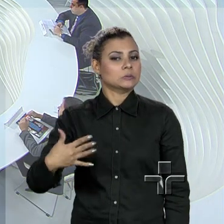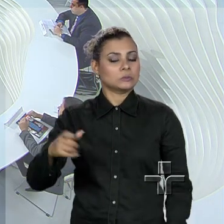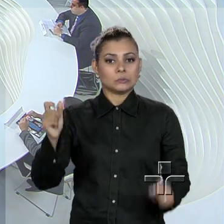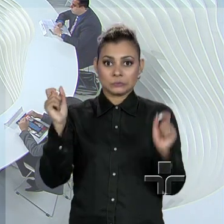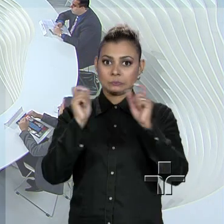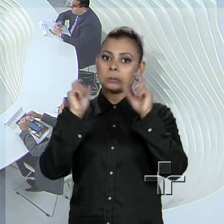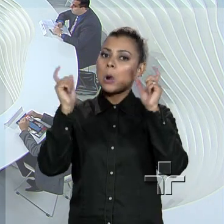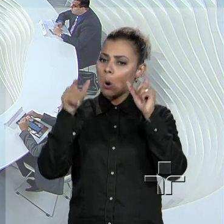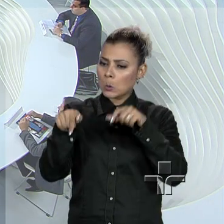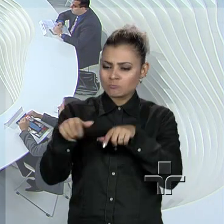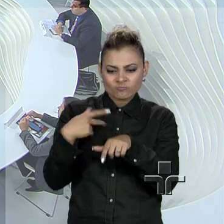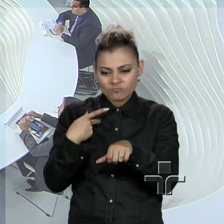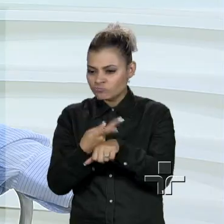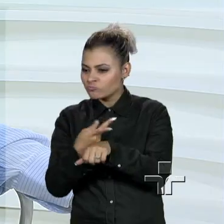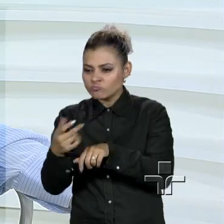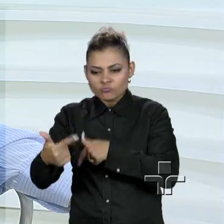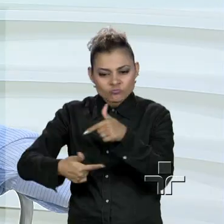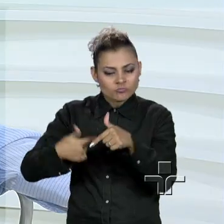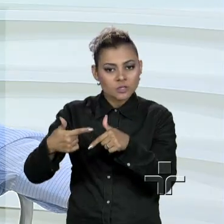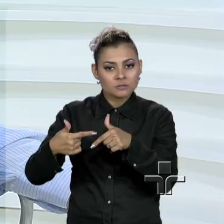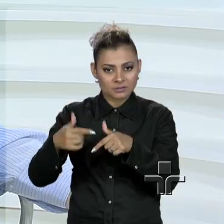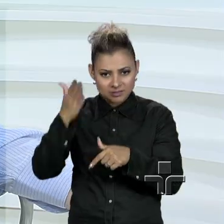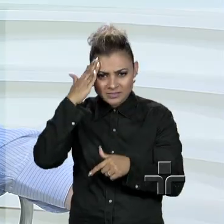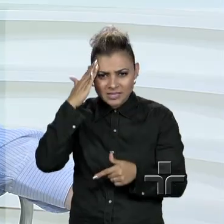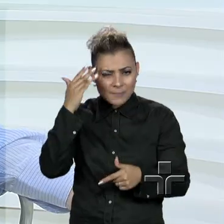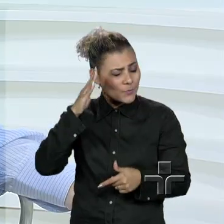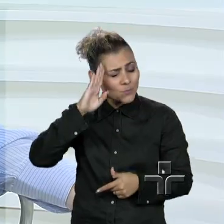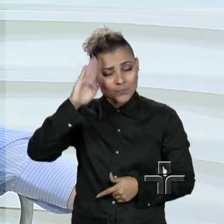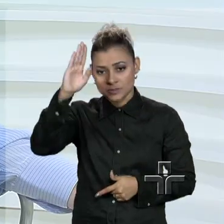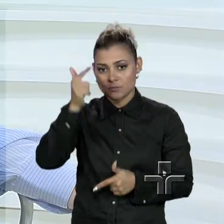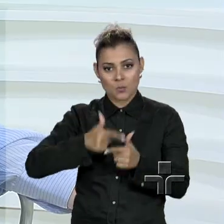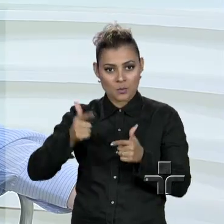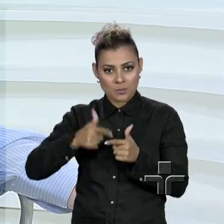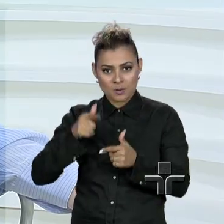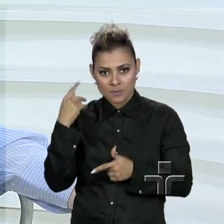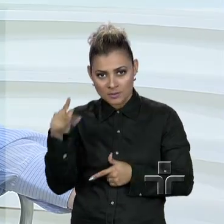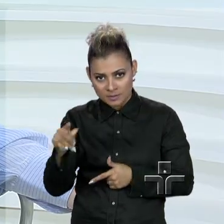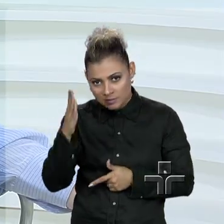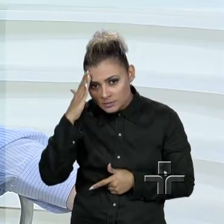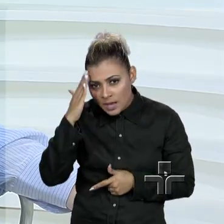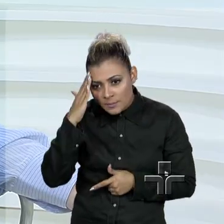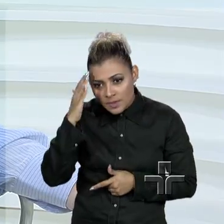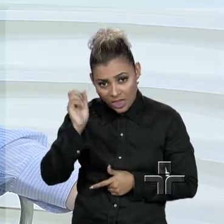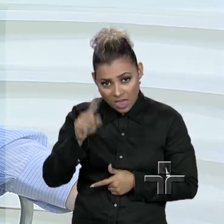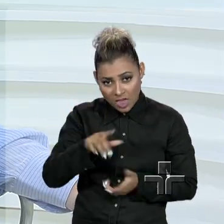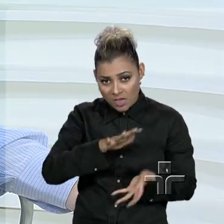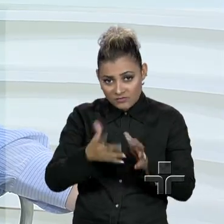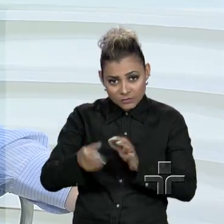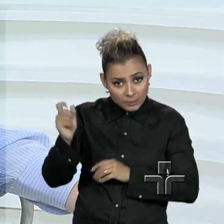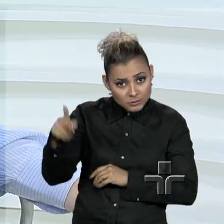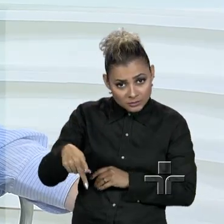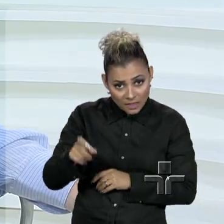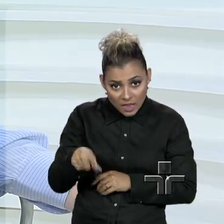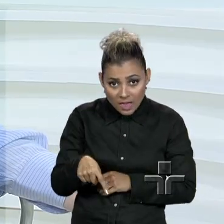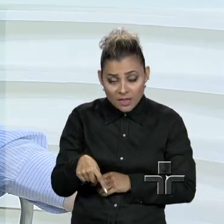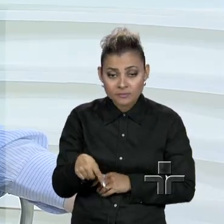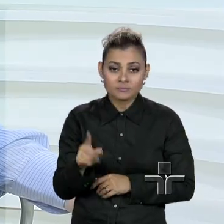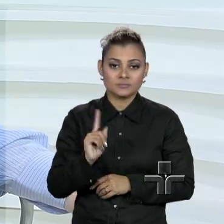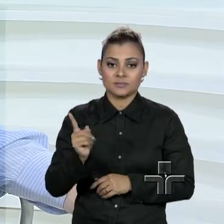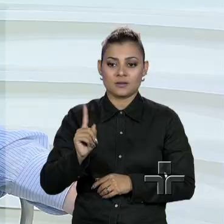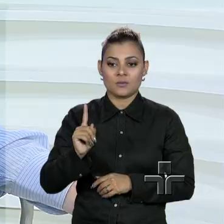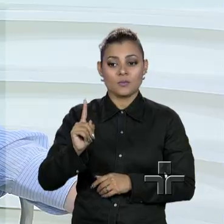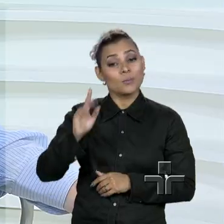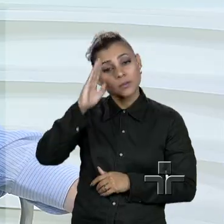atento, sabe que o maior problema dele não é a reforma da Previdência. O maior problema